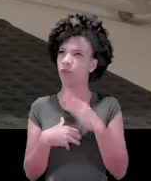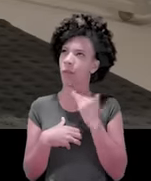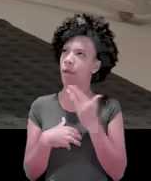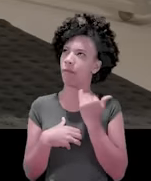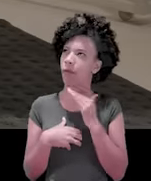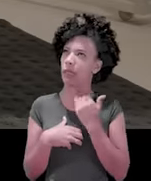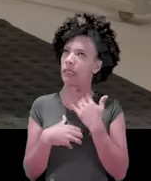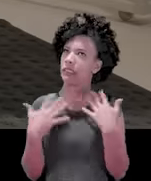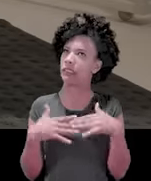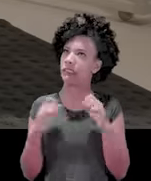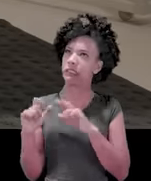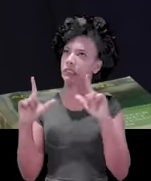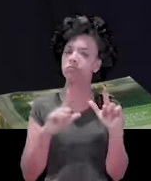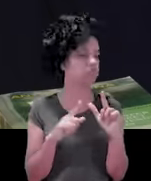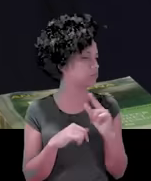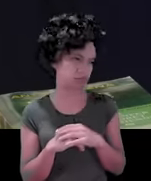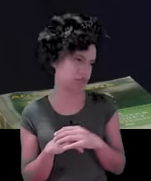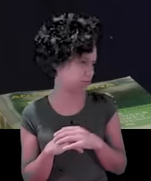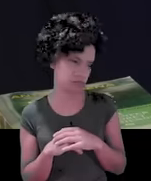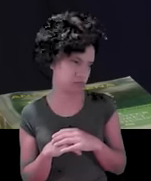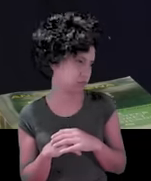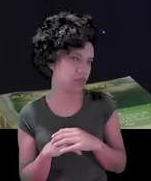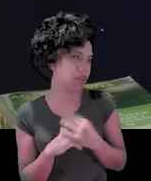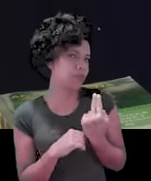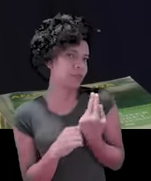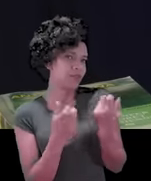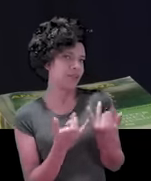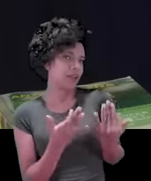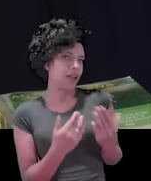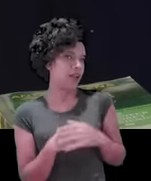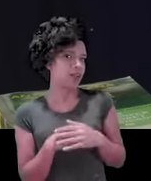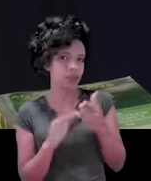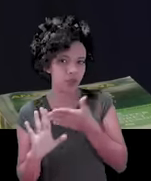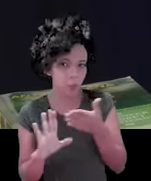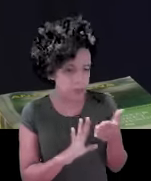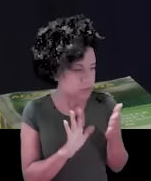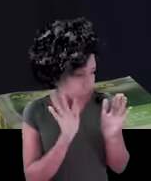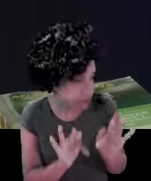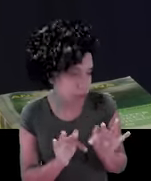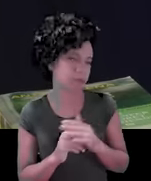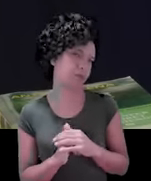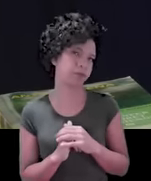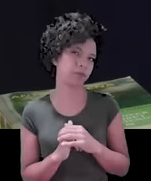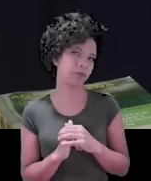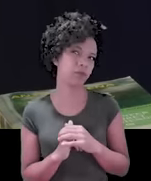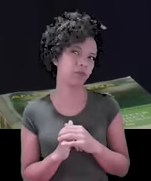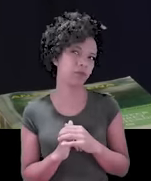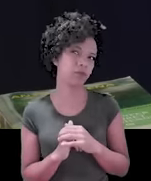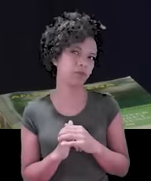vai ser a última imagem não não não abro não tem como dizer para ti que no momento da final